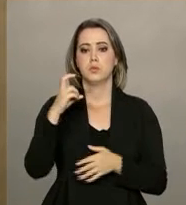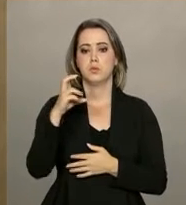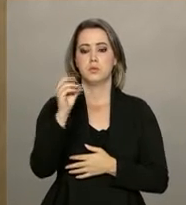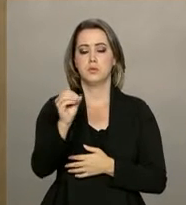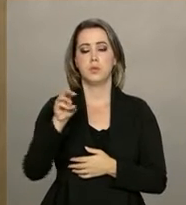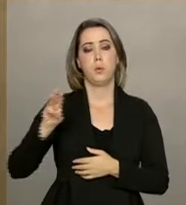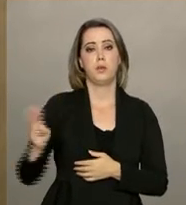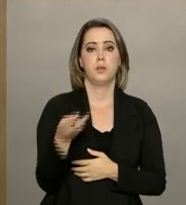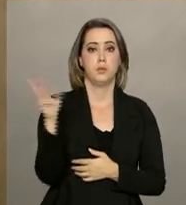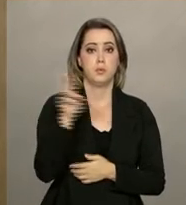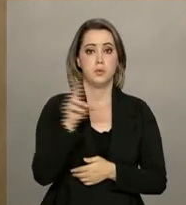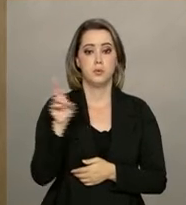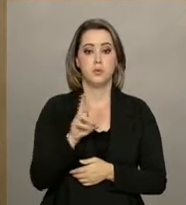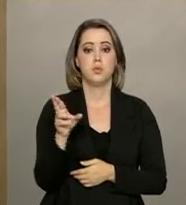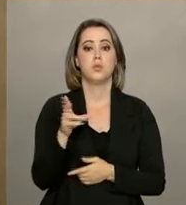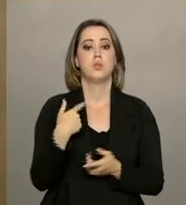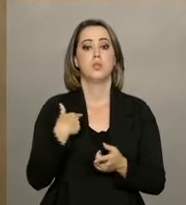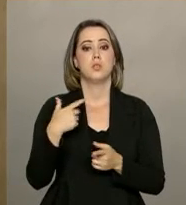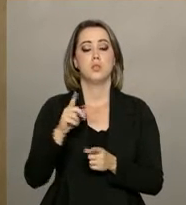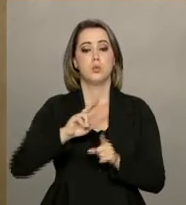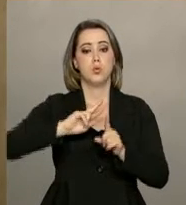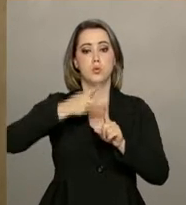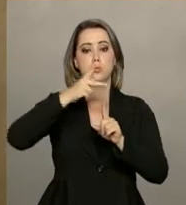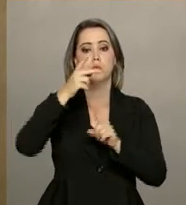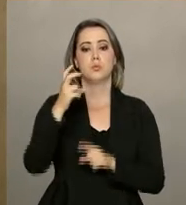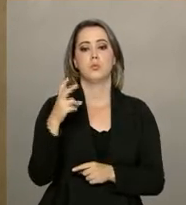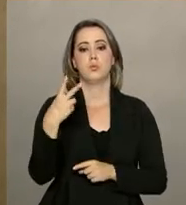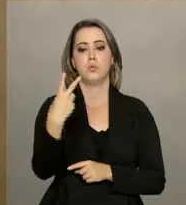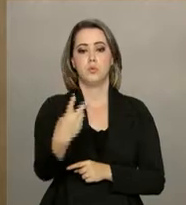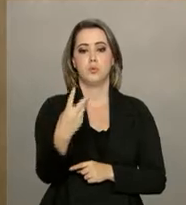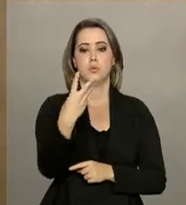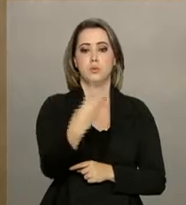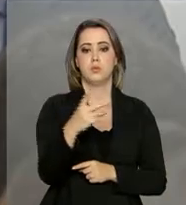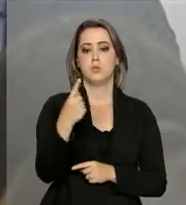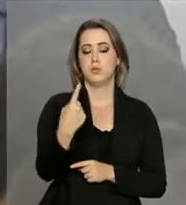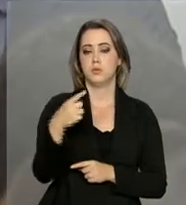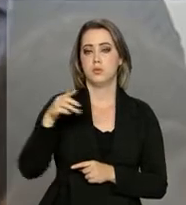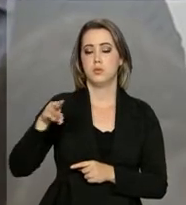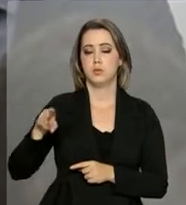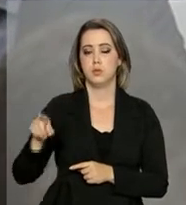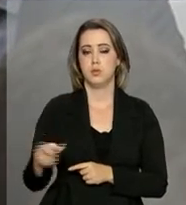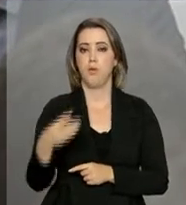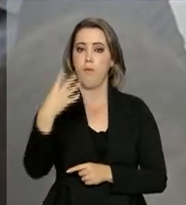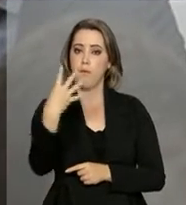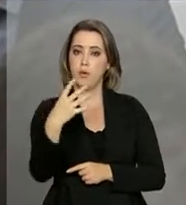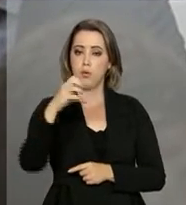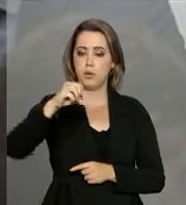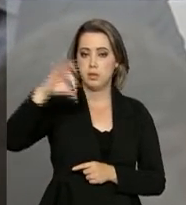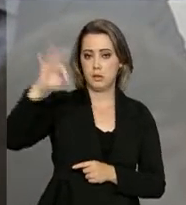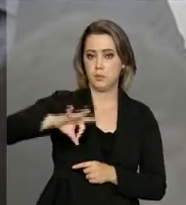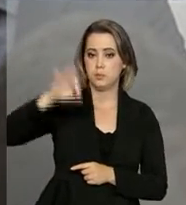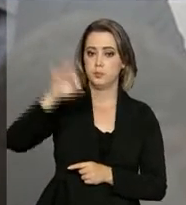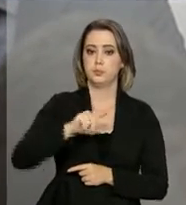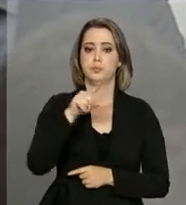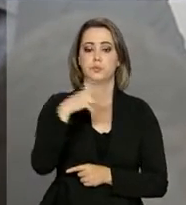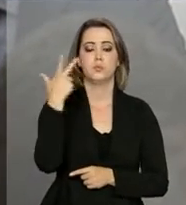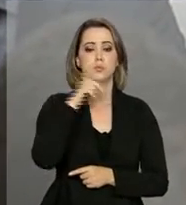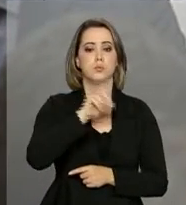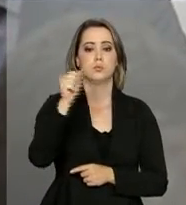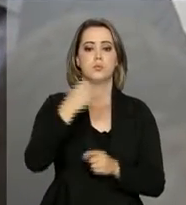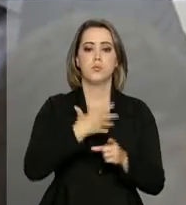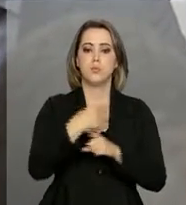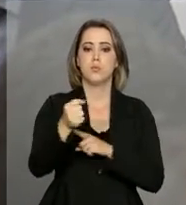milhões de reais ágio de 230 e 1,49 por cento o sucesso do leilão é de 10 é um